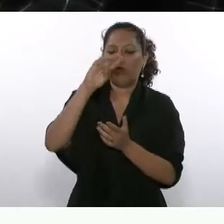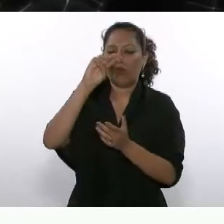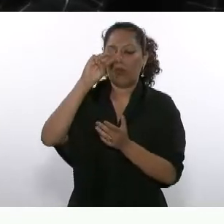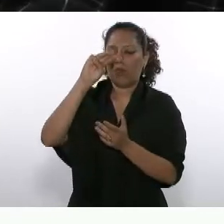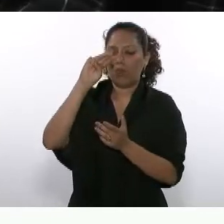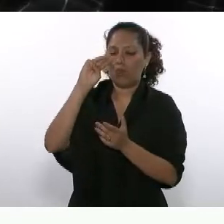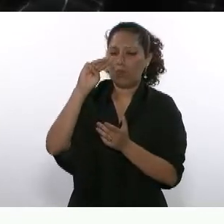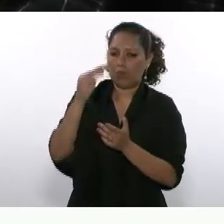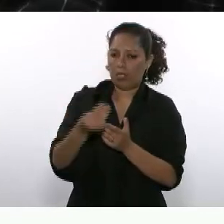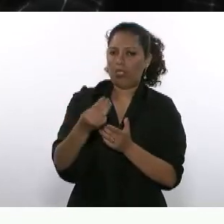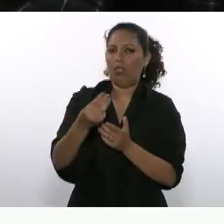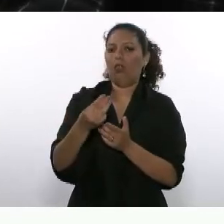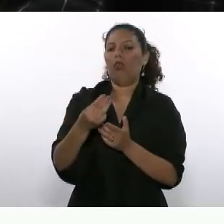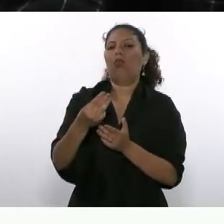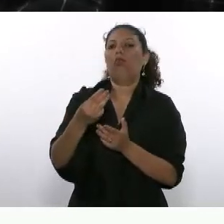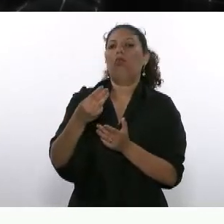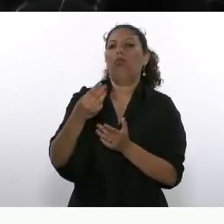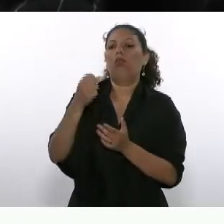Né?